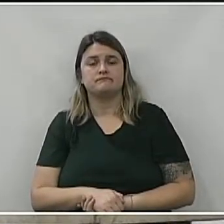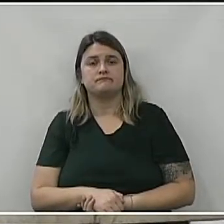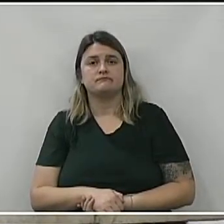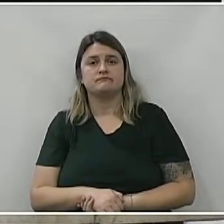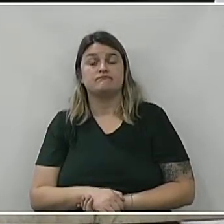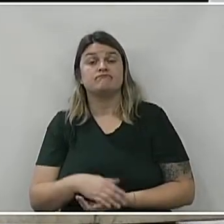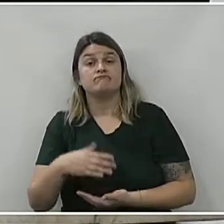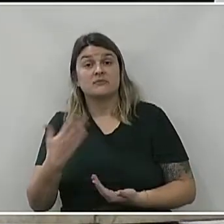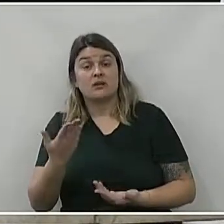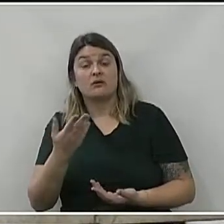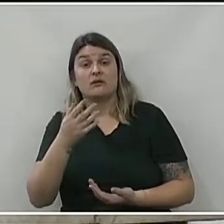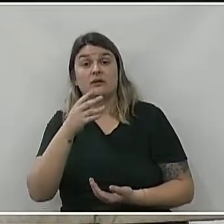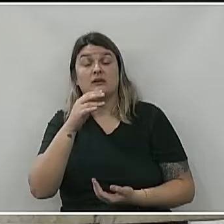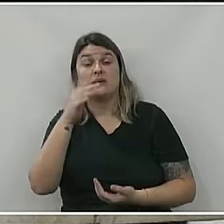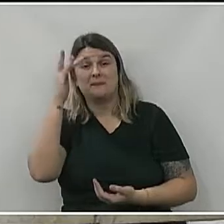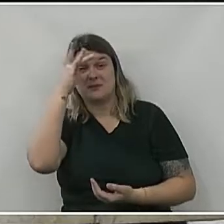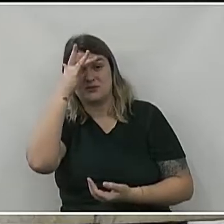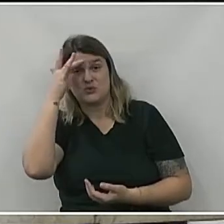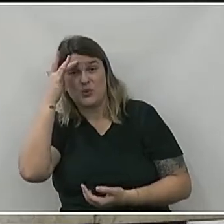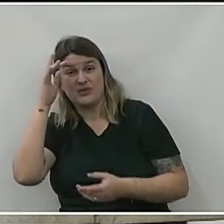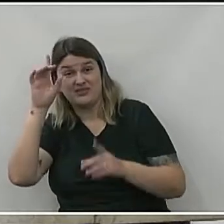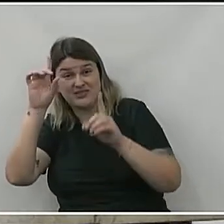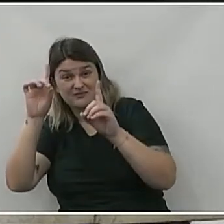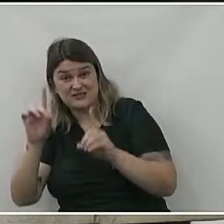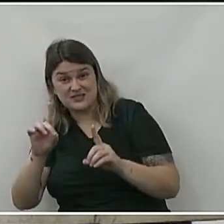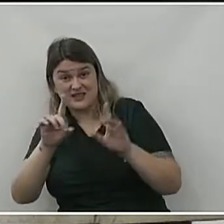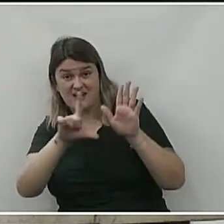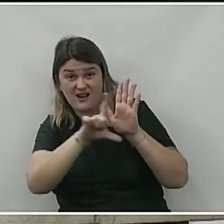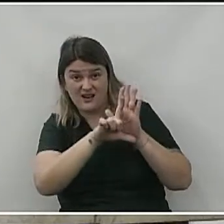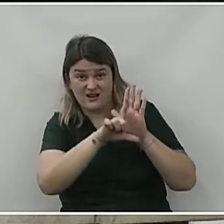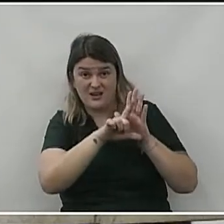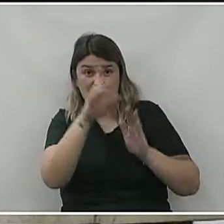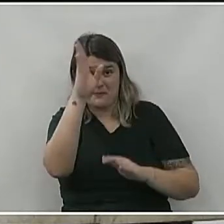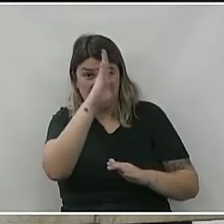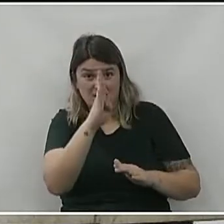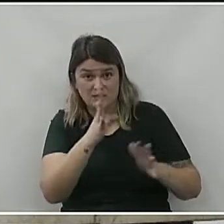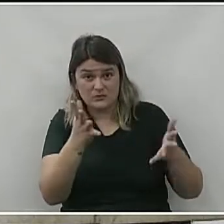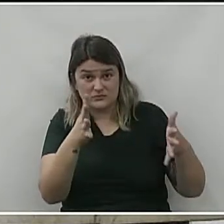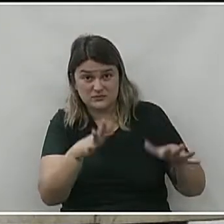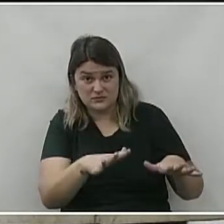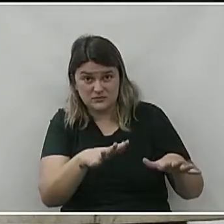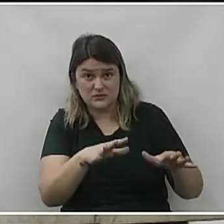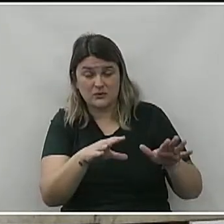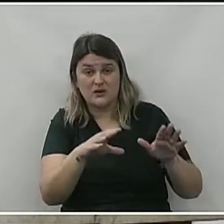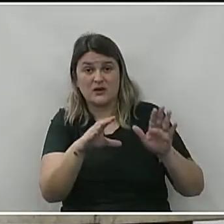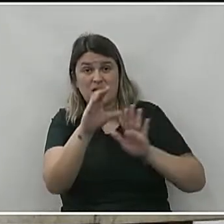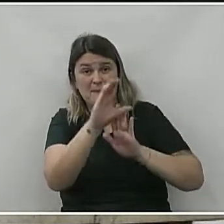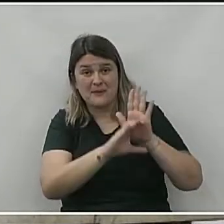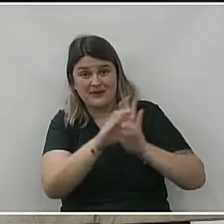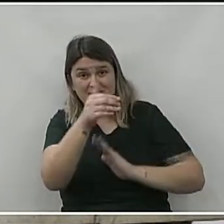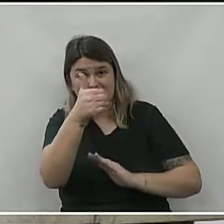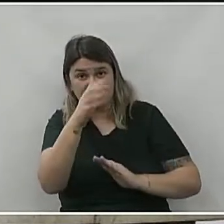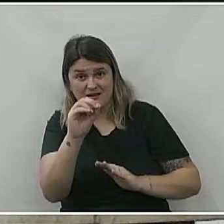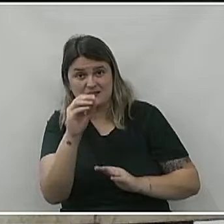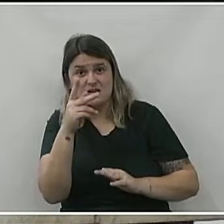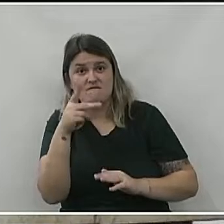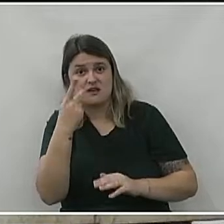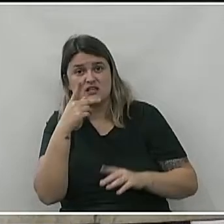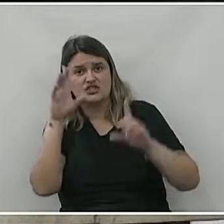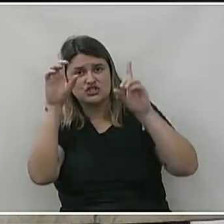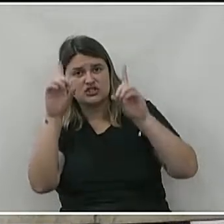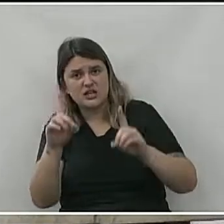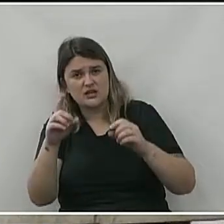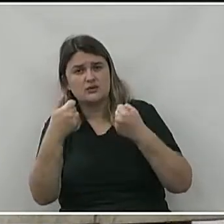No que toca com relação às pessoas com deficiência, na própria LBI, que é a Lei Brasileira de Inclusão, no capítulo 10, que dispõe sobre o